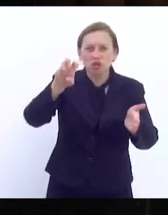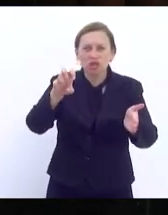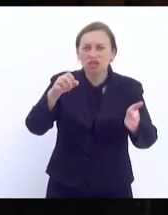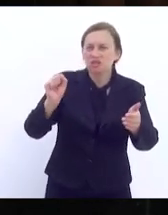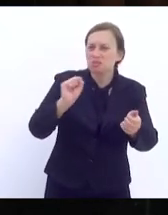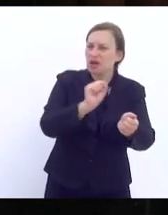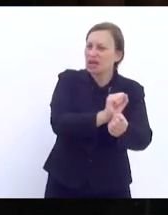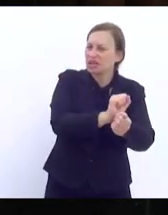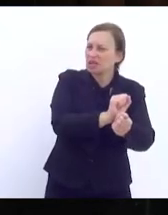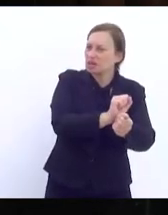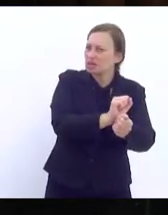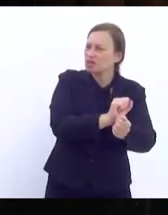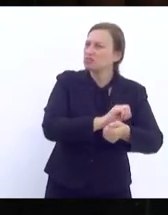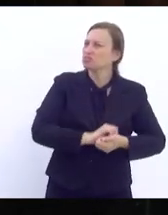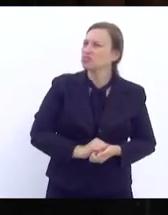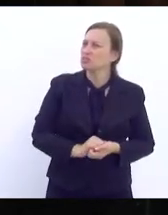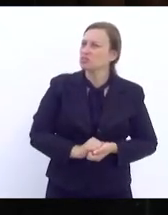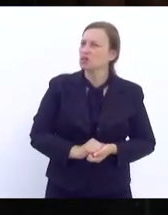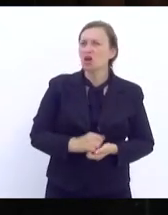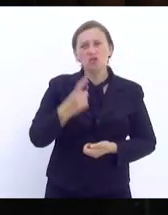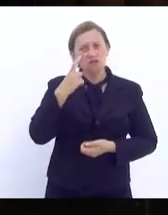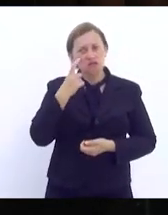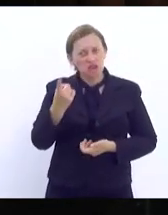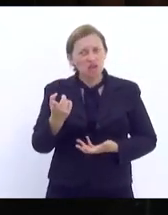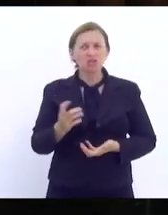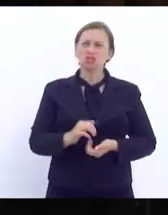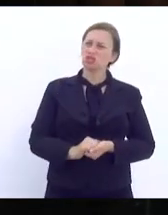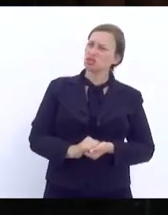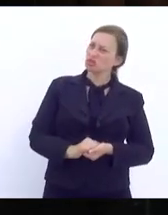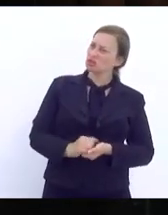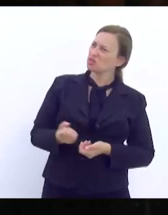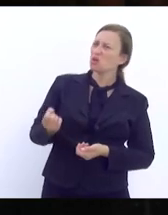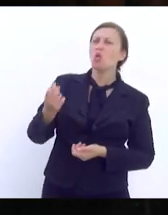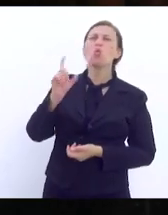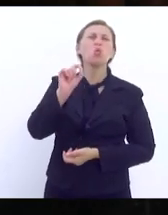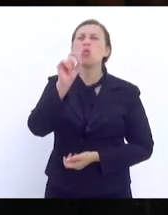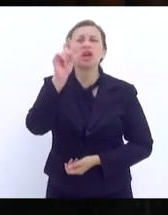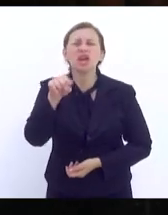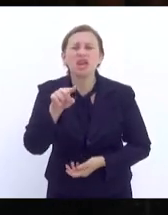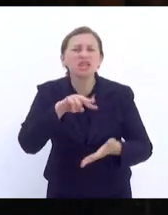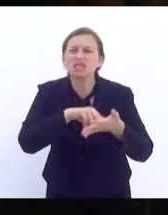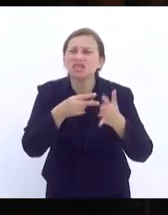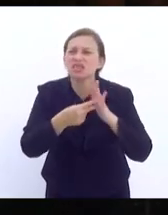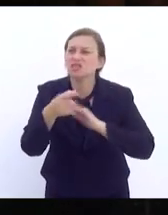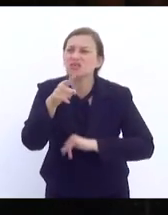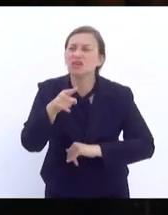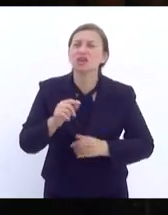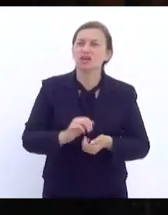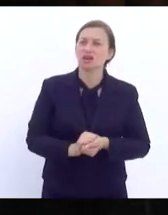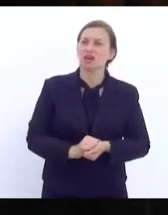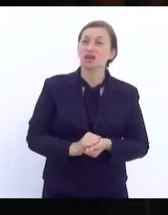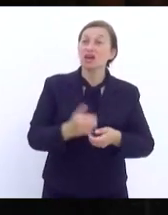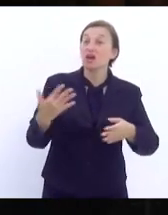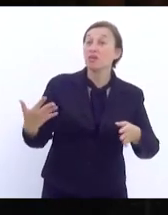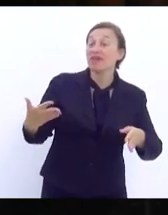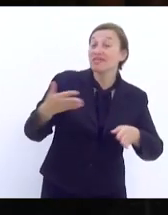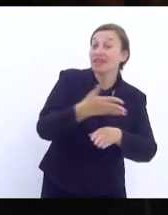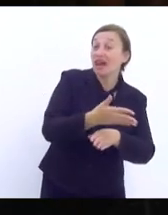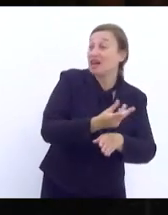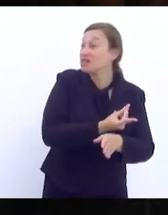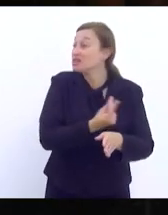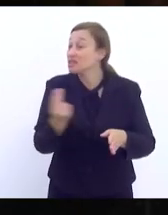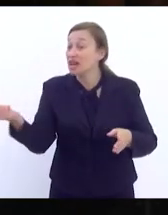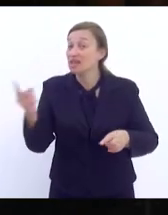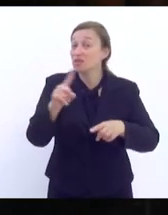hora que coisa Tá desapandegado mas Jorge que que é isso Ó o fundamento é o procedimento para entrada e saída legal